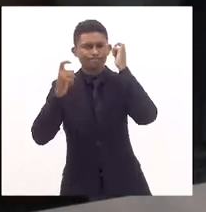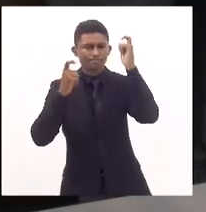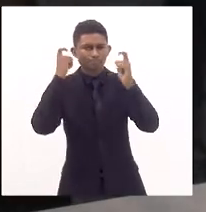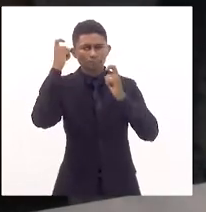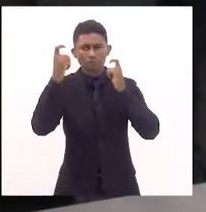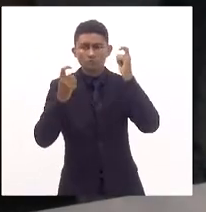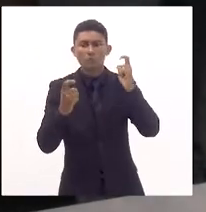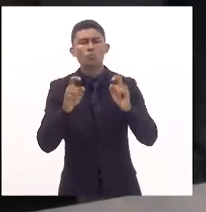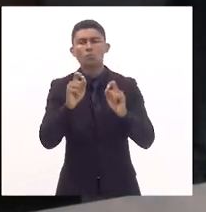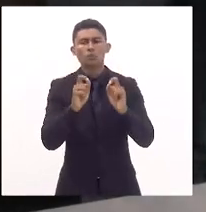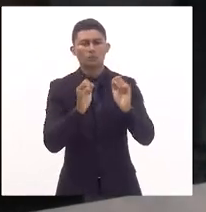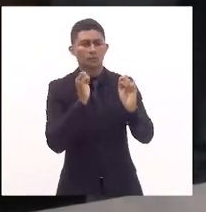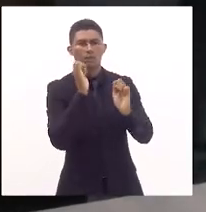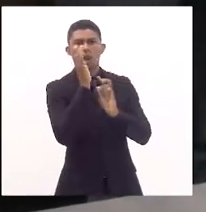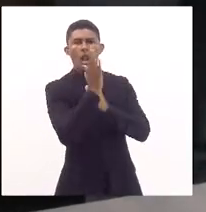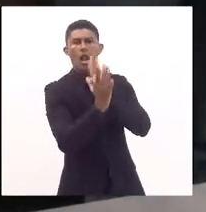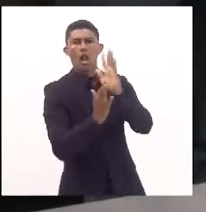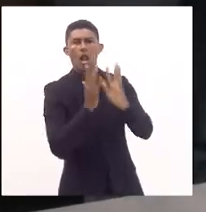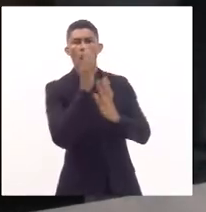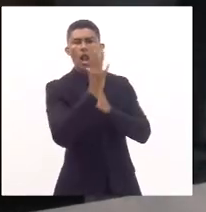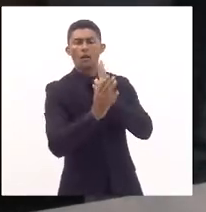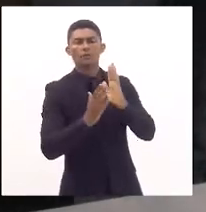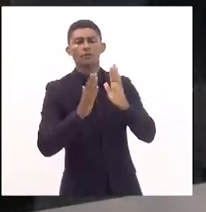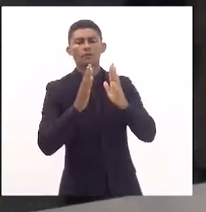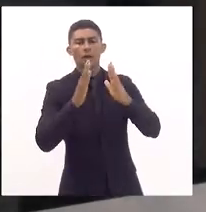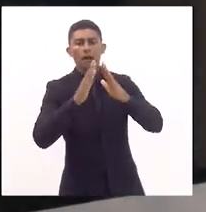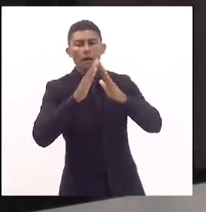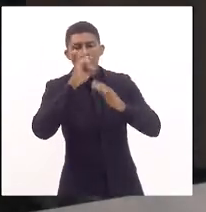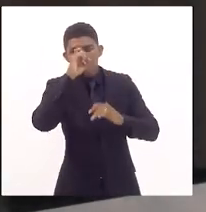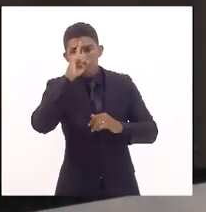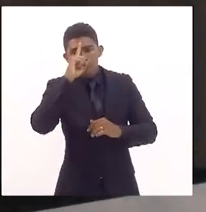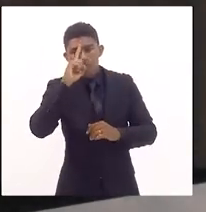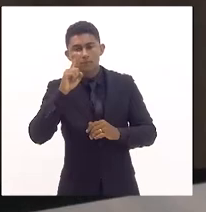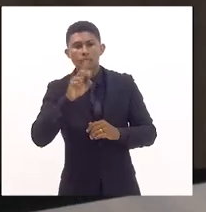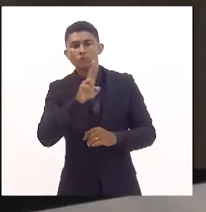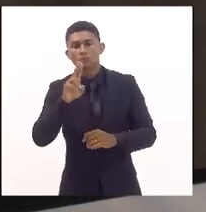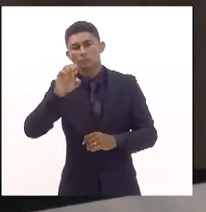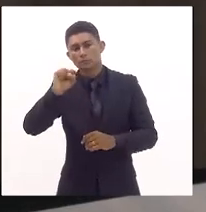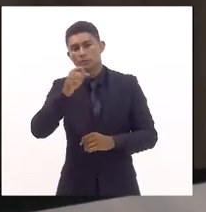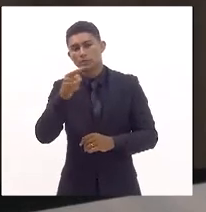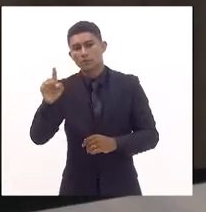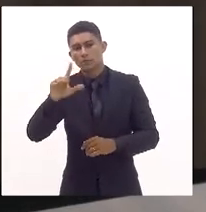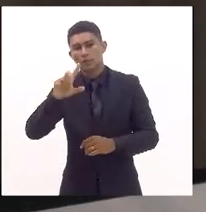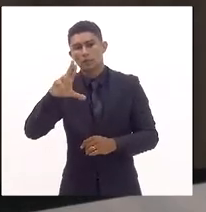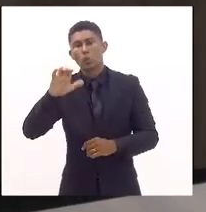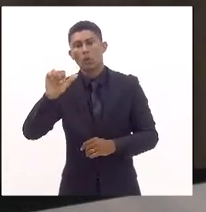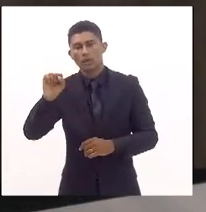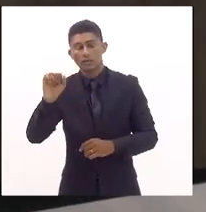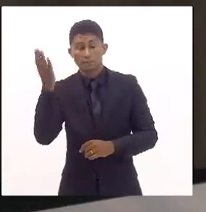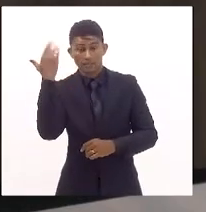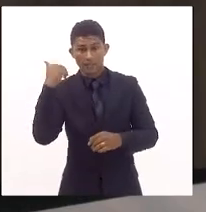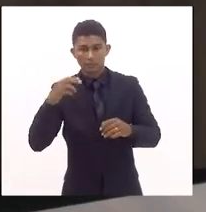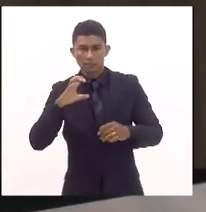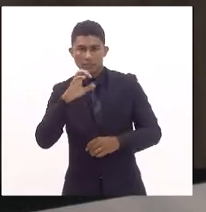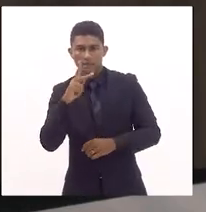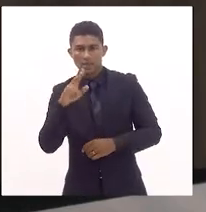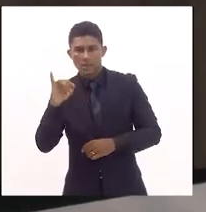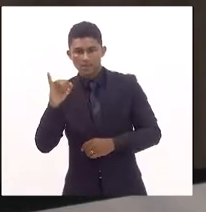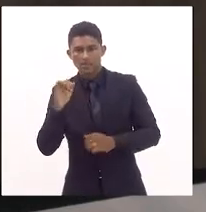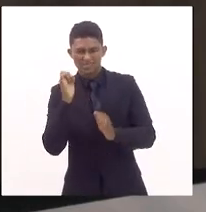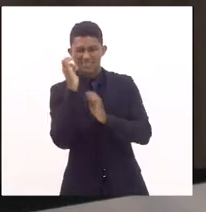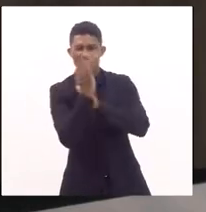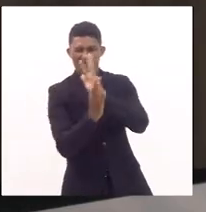o incêndio no Hospital São Lucas. Eu presidi a CPI dos incêndios, onde